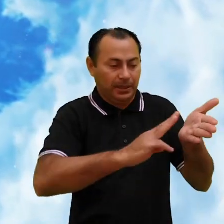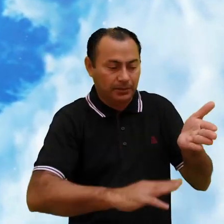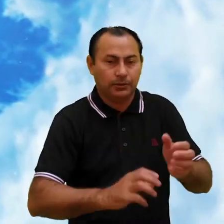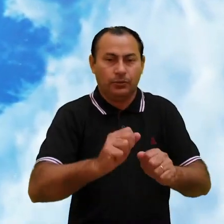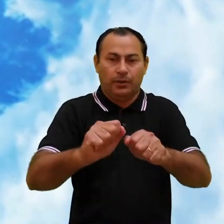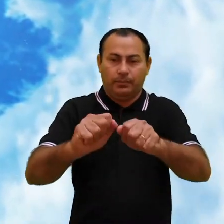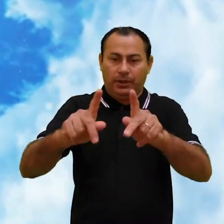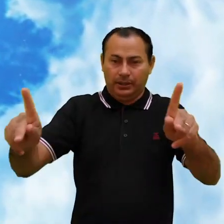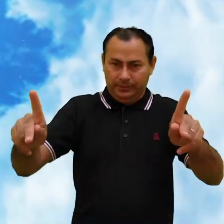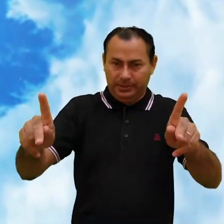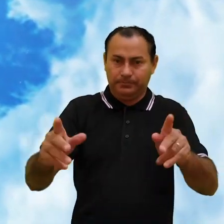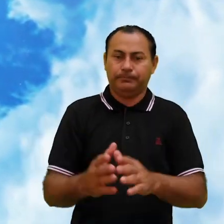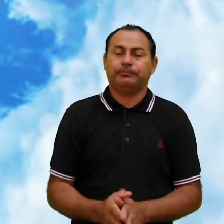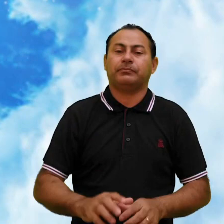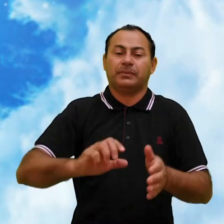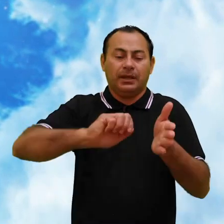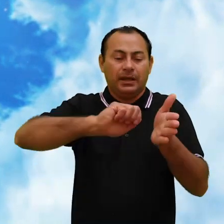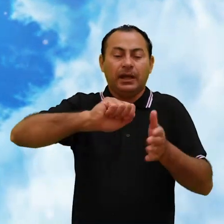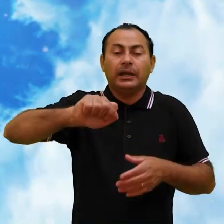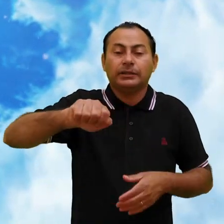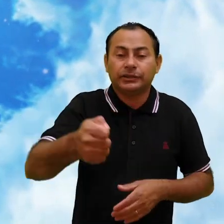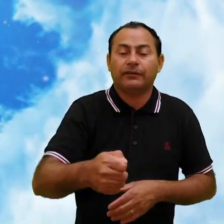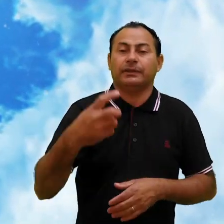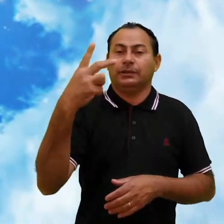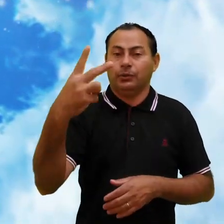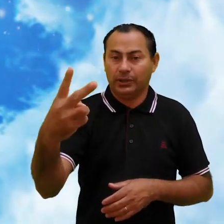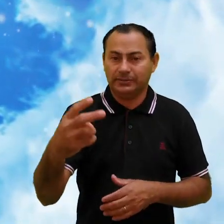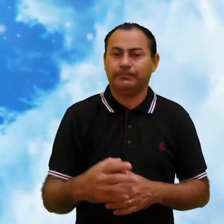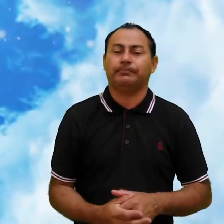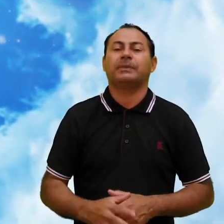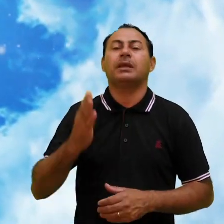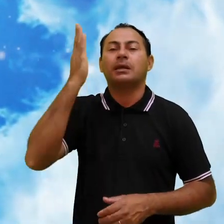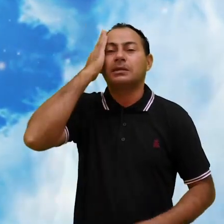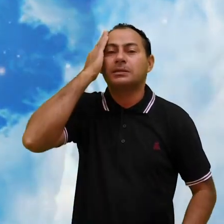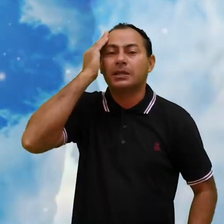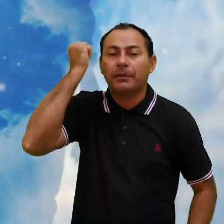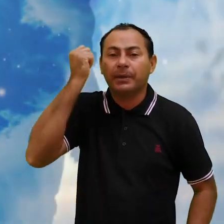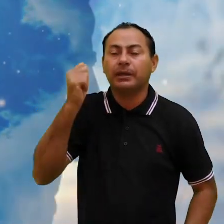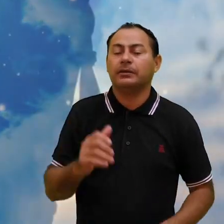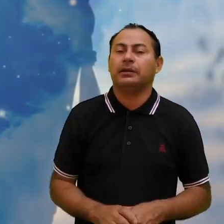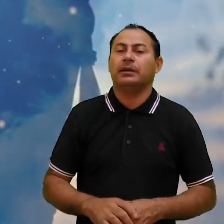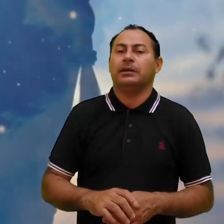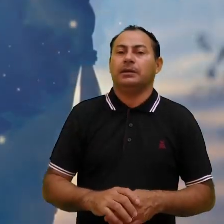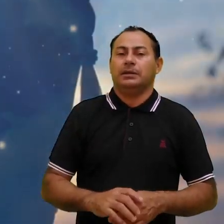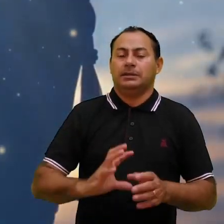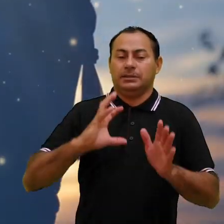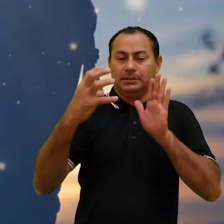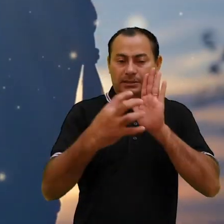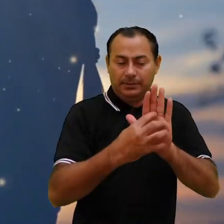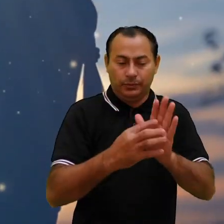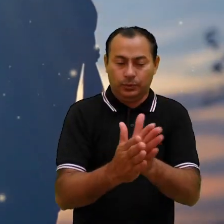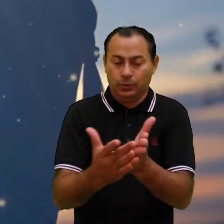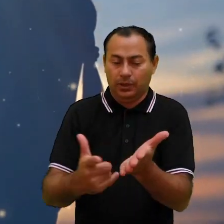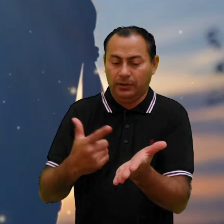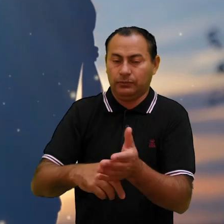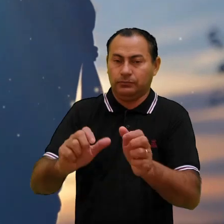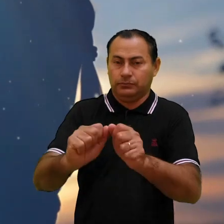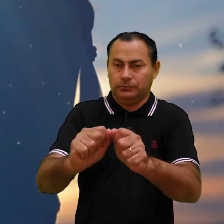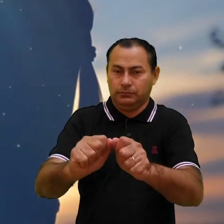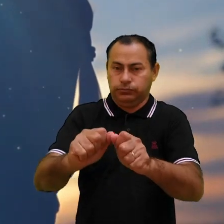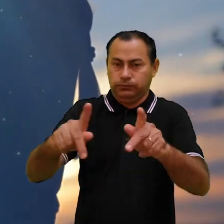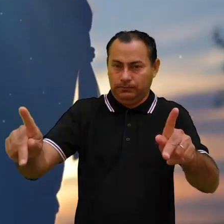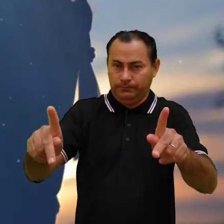do Apocalipse. A chave número 2 é saber que estes símbolos do livro do